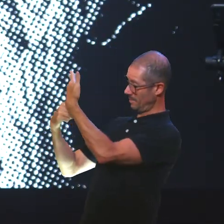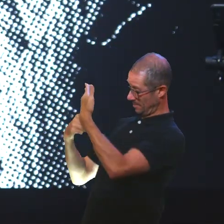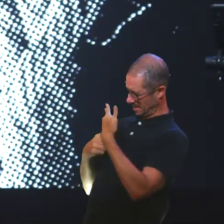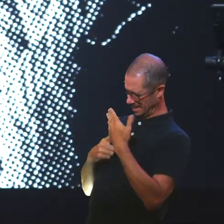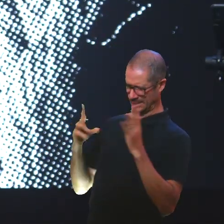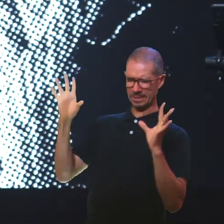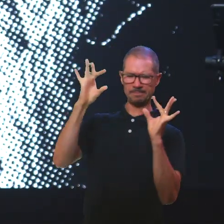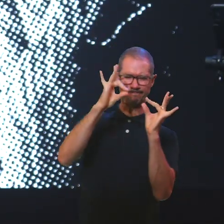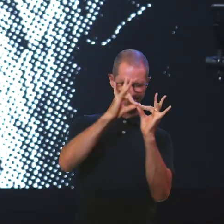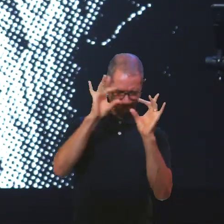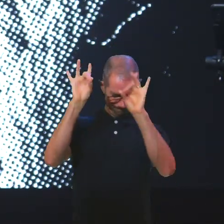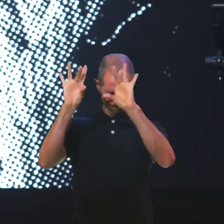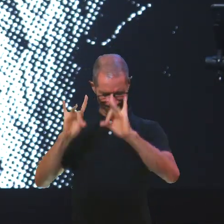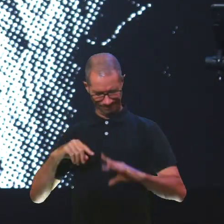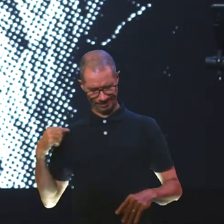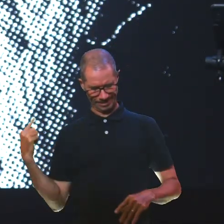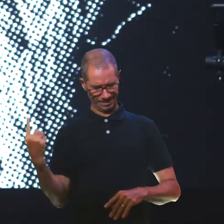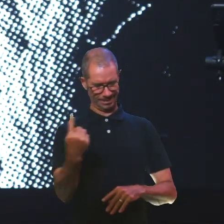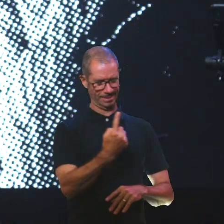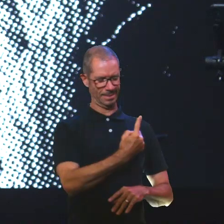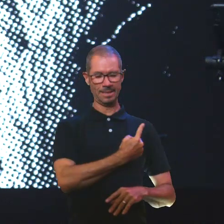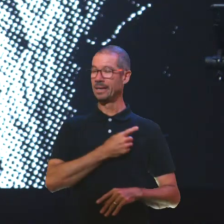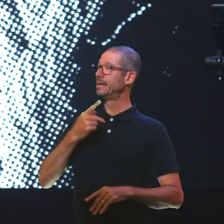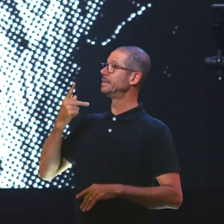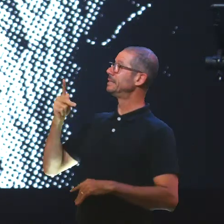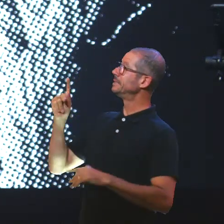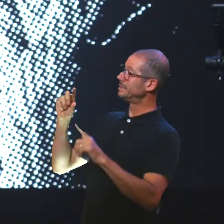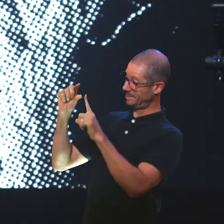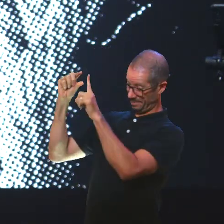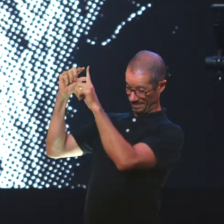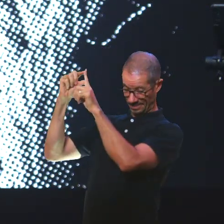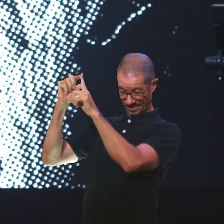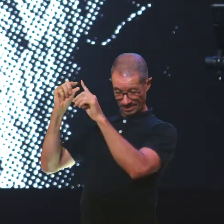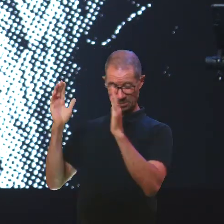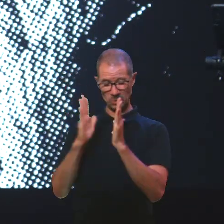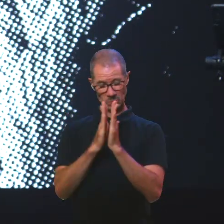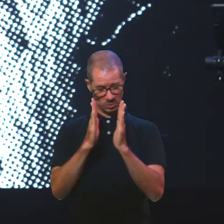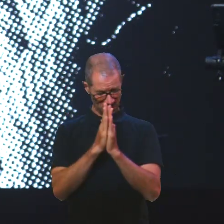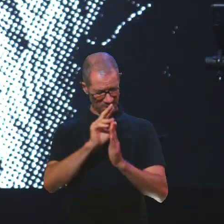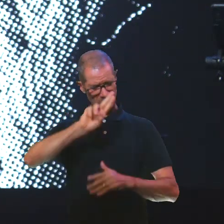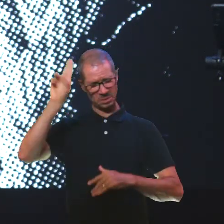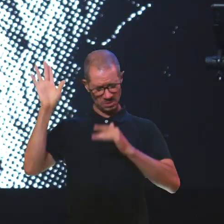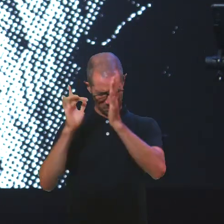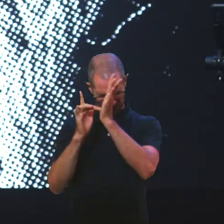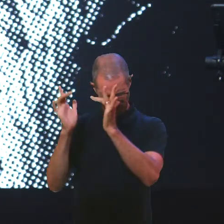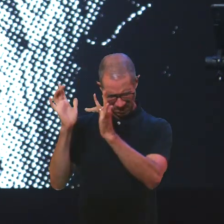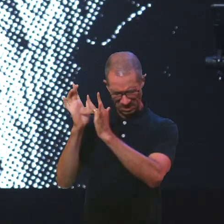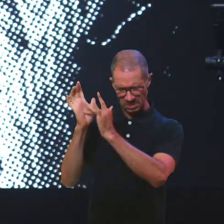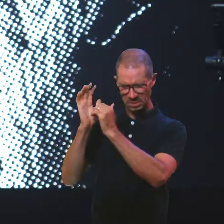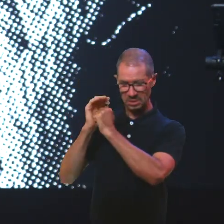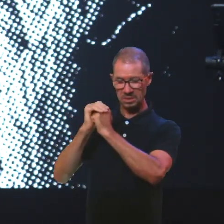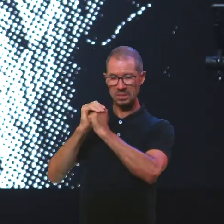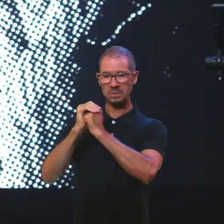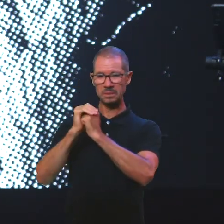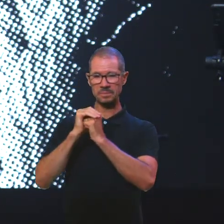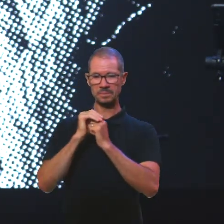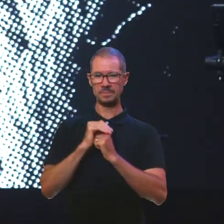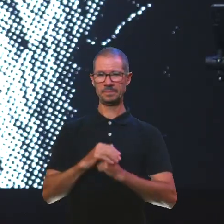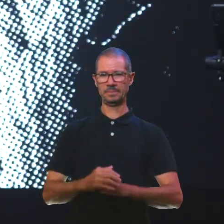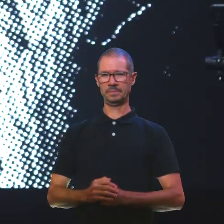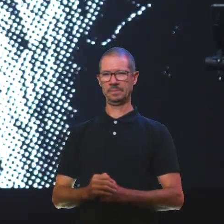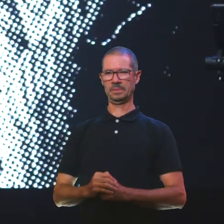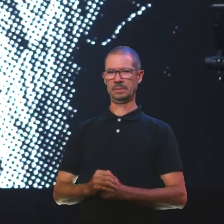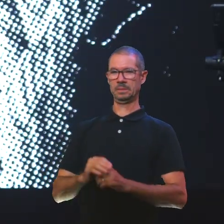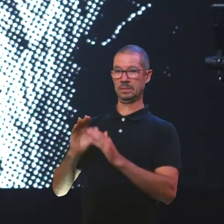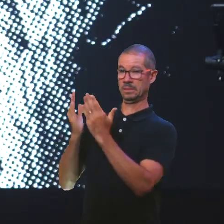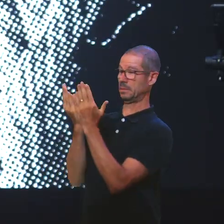hoje para cada um de nós, através da Tua palavra. Essa é a nossa oração, Deus, no nome de Jesus. Amém. A